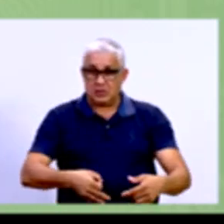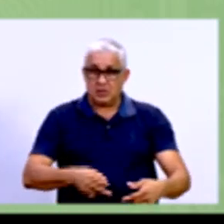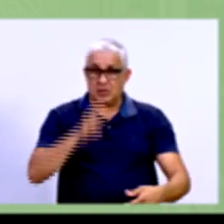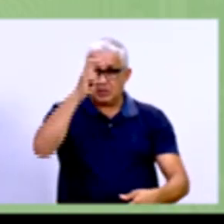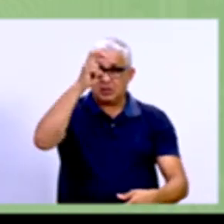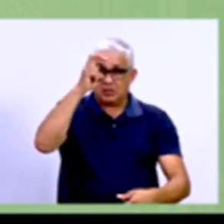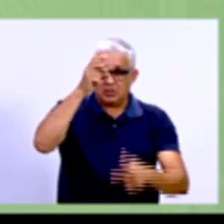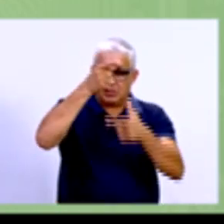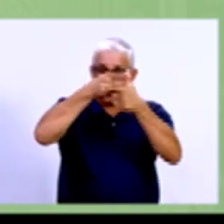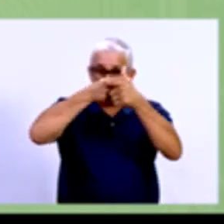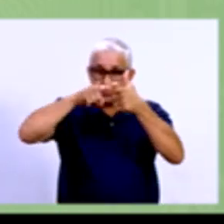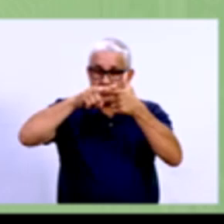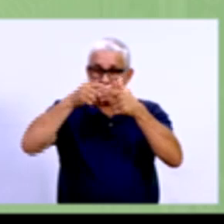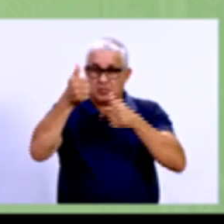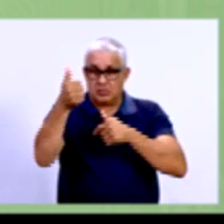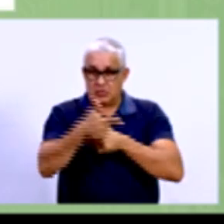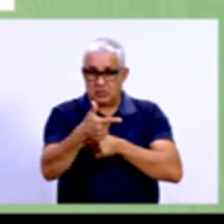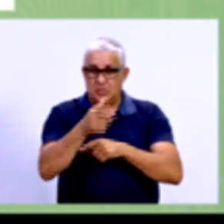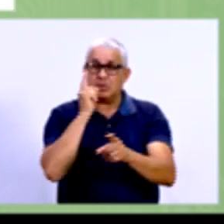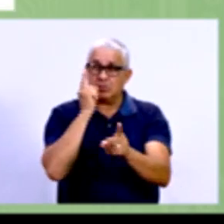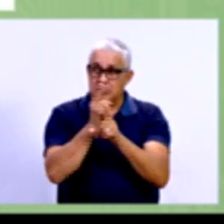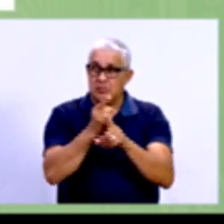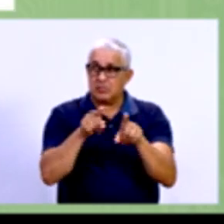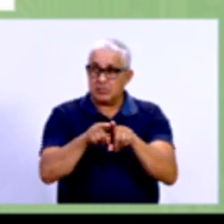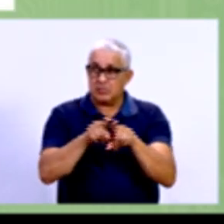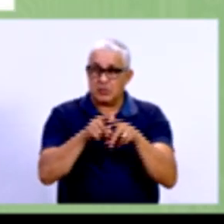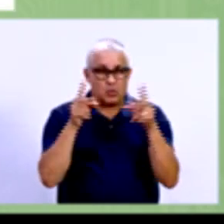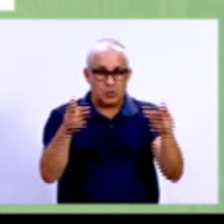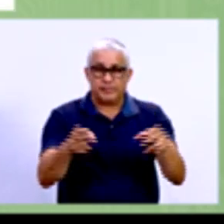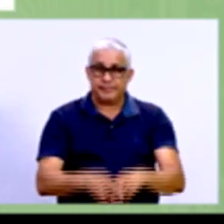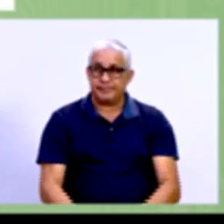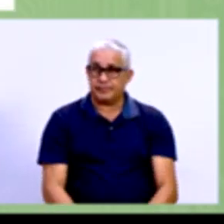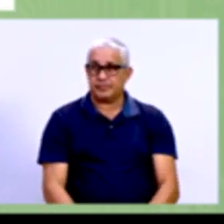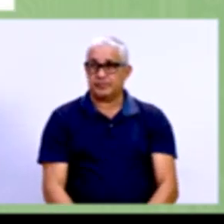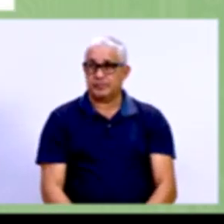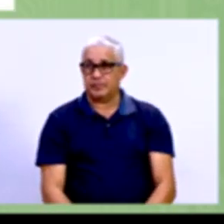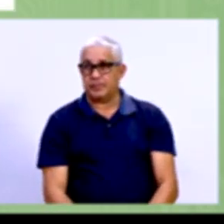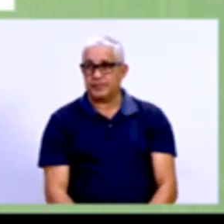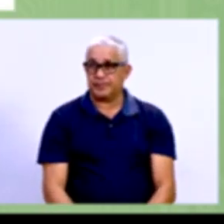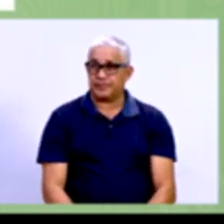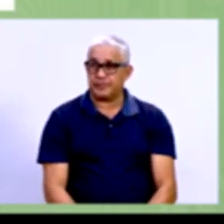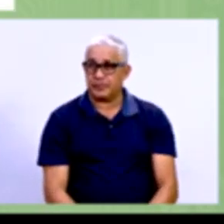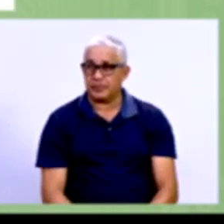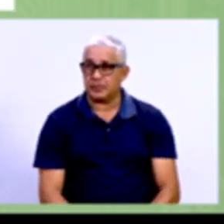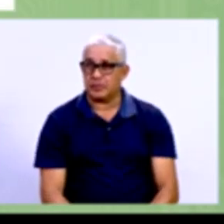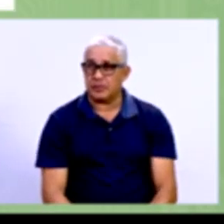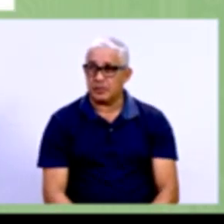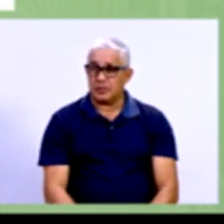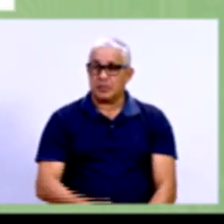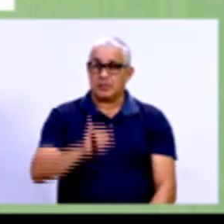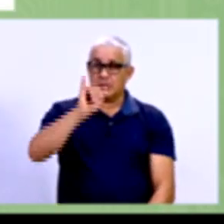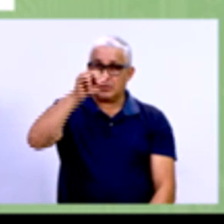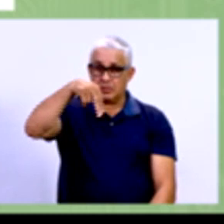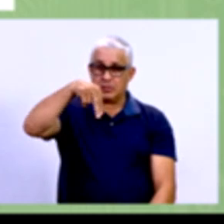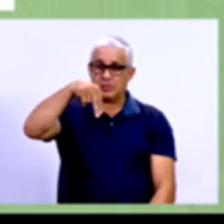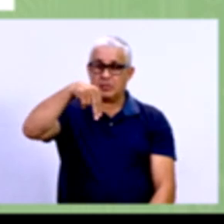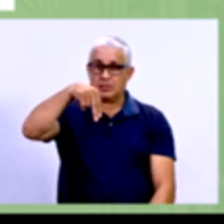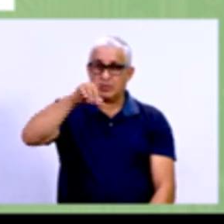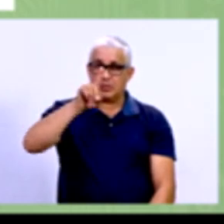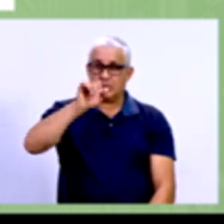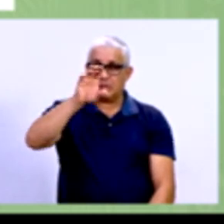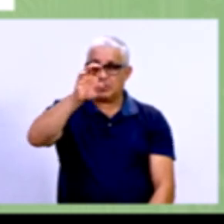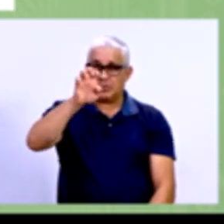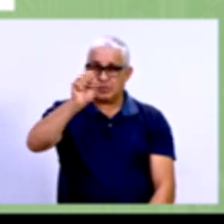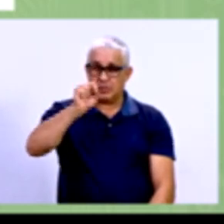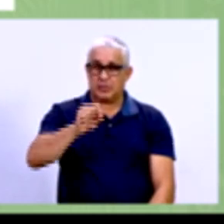a divisão e também encontraríamos o percentual. Aí nós temos os índices, né? O que são os